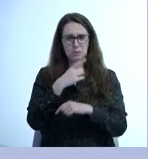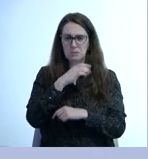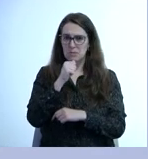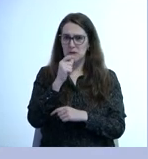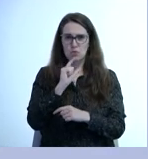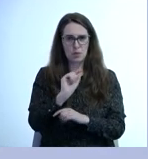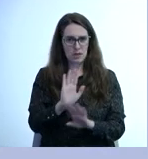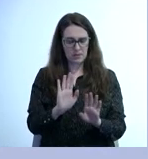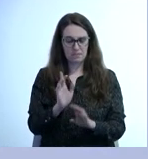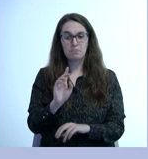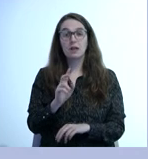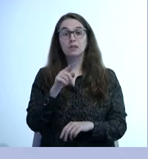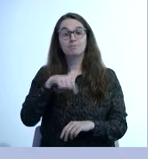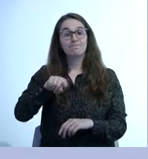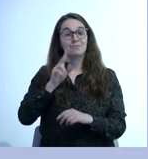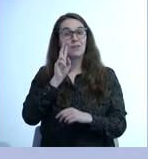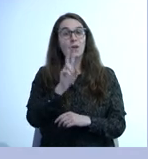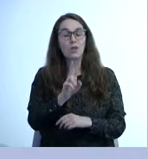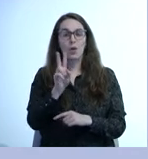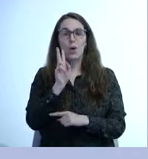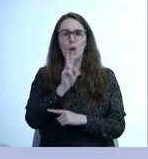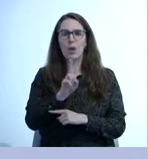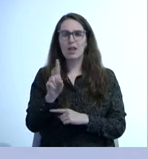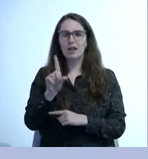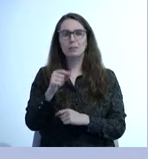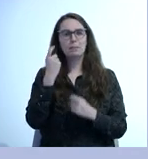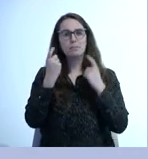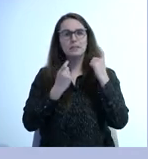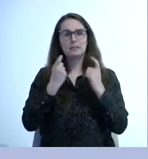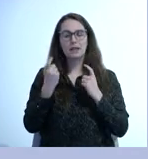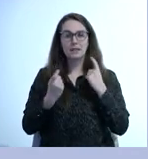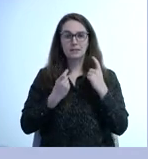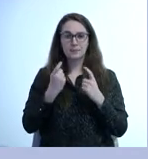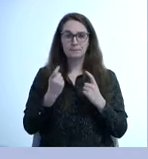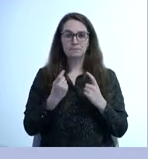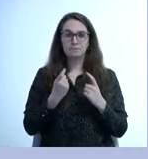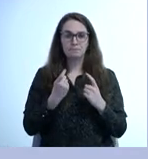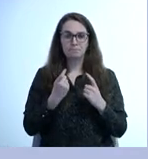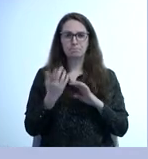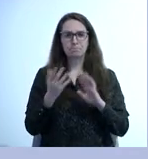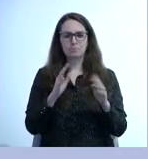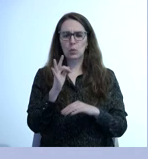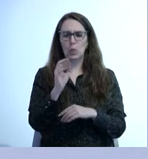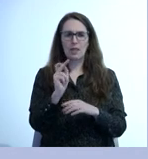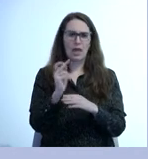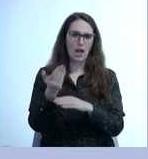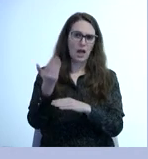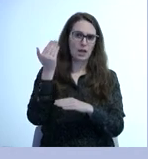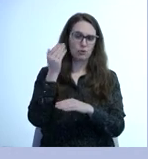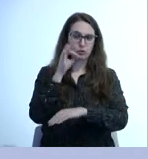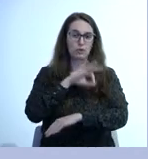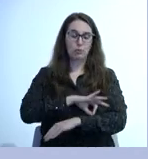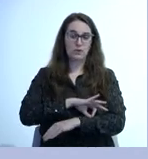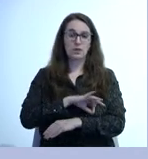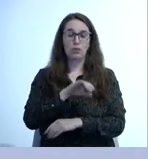naturalmente vão olhar para o que foi, talvez, os últimos 40 anos da profissão,